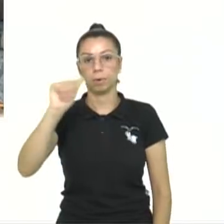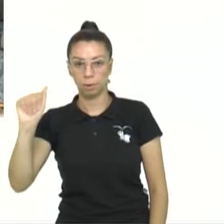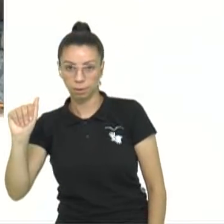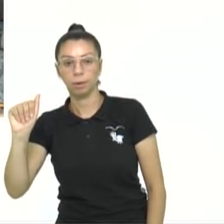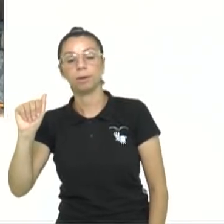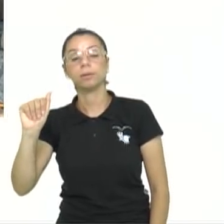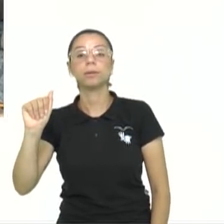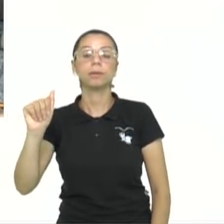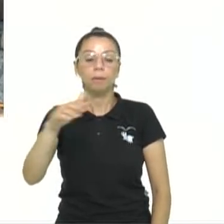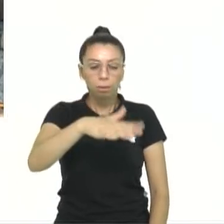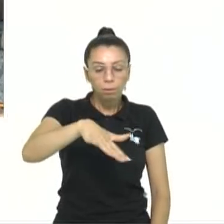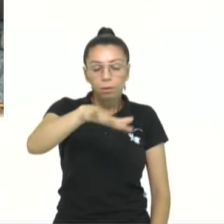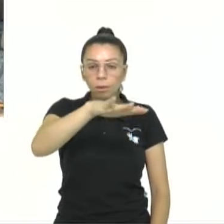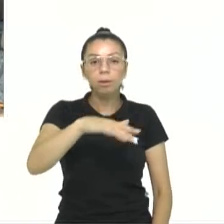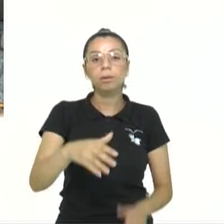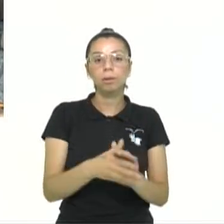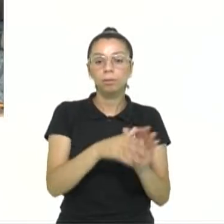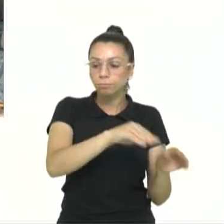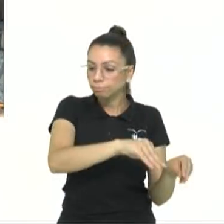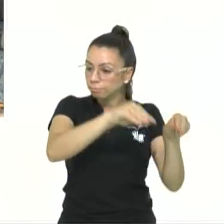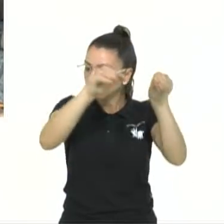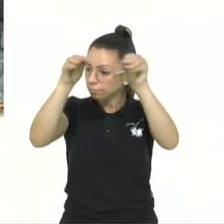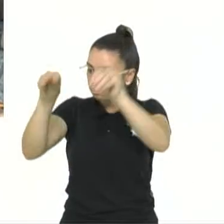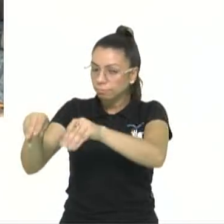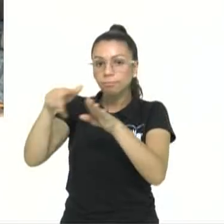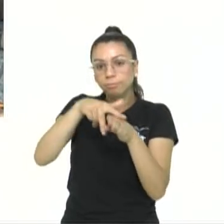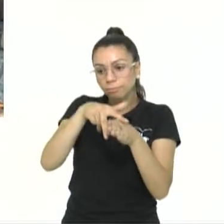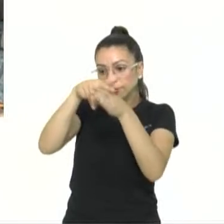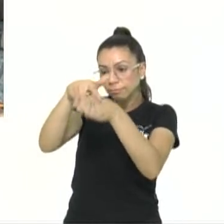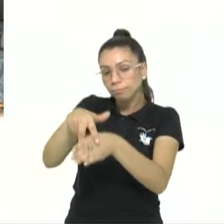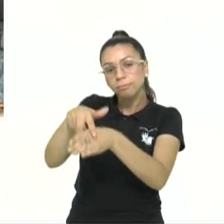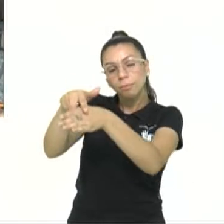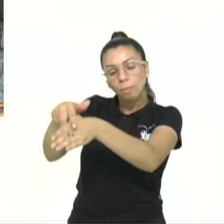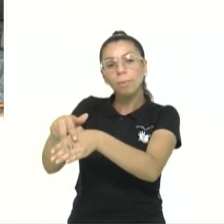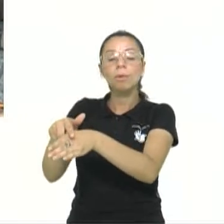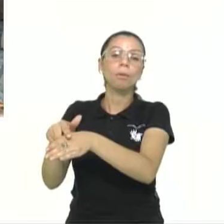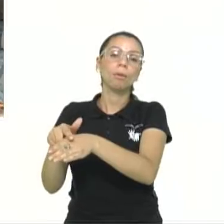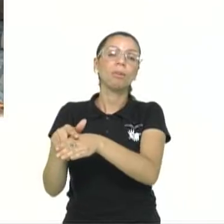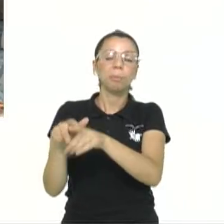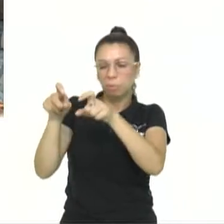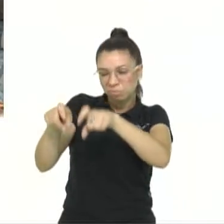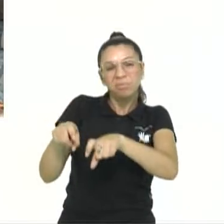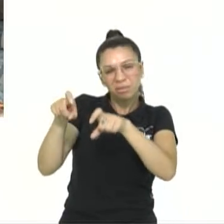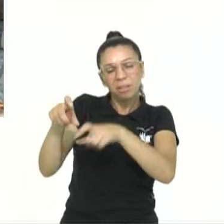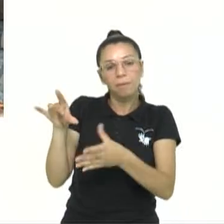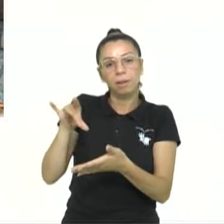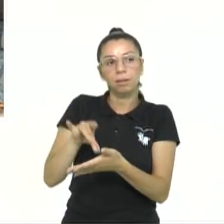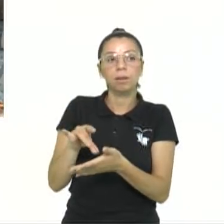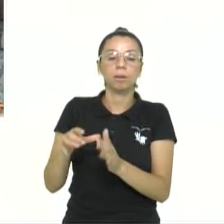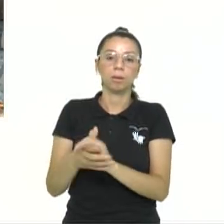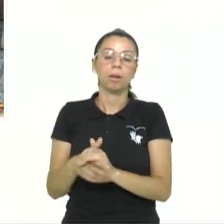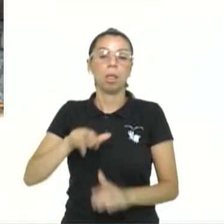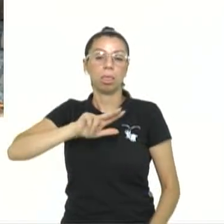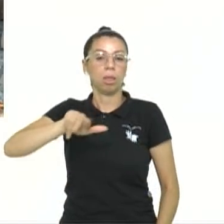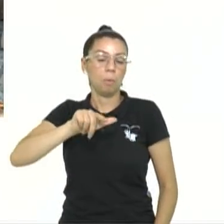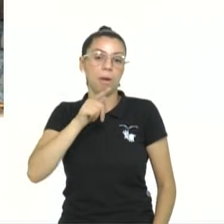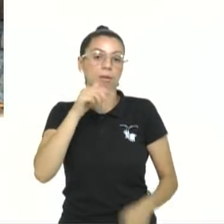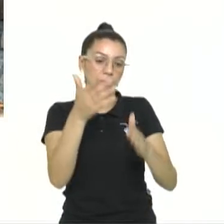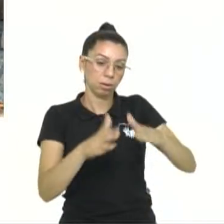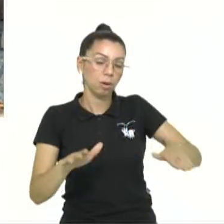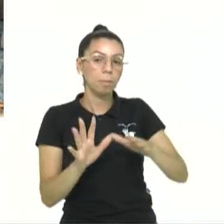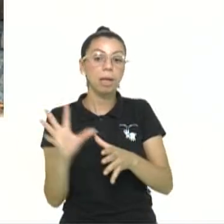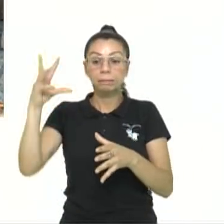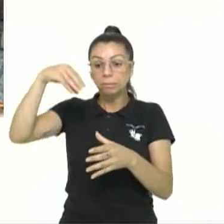Alegre, e aí eles se deslocavam mais pelo interior, na verdade. Não era mais pelo litoral agora, e